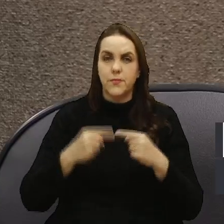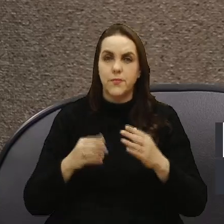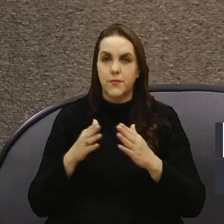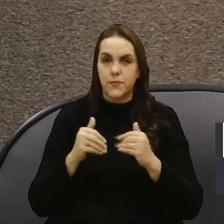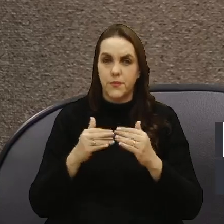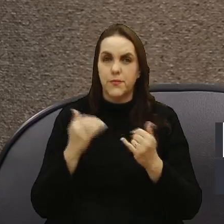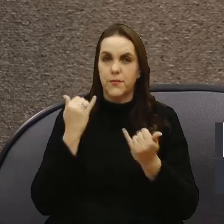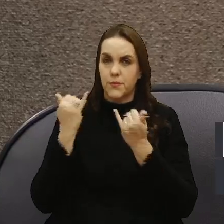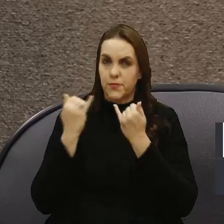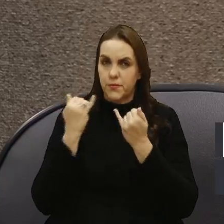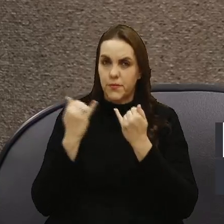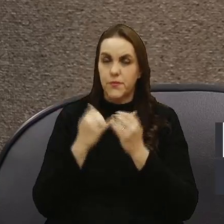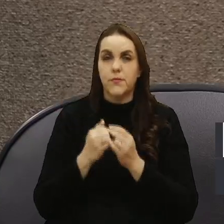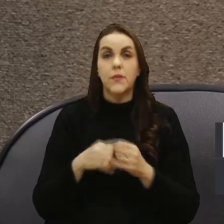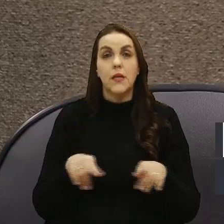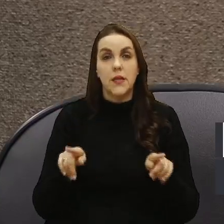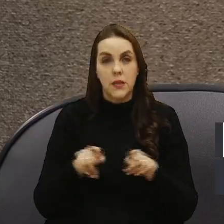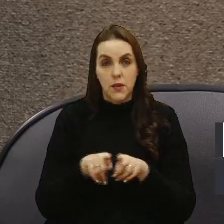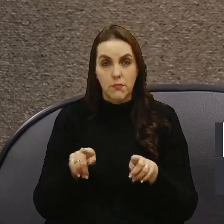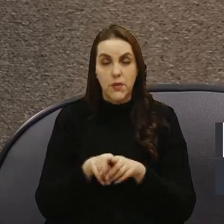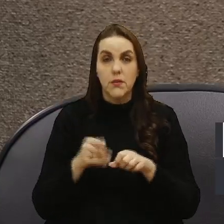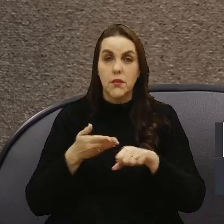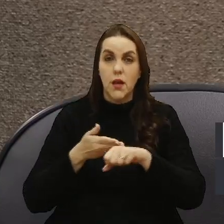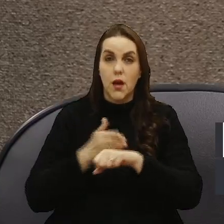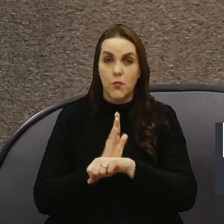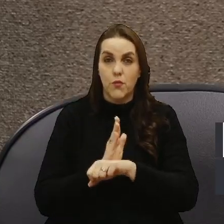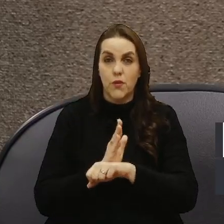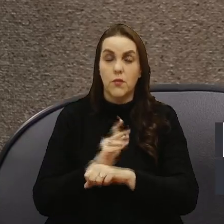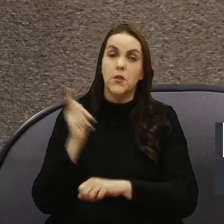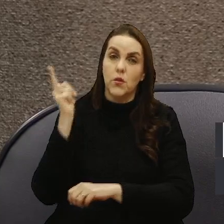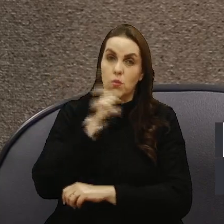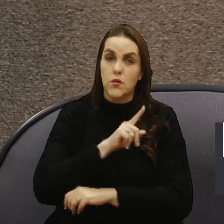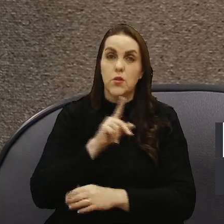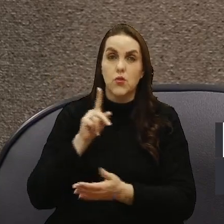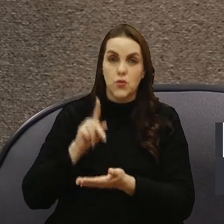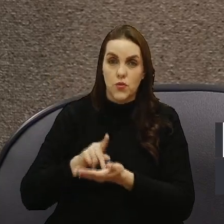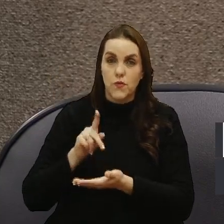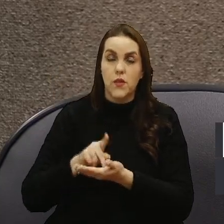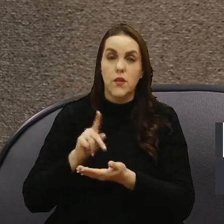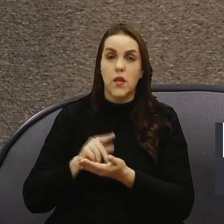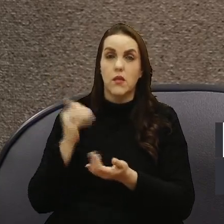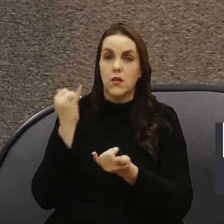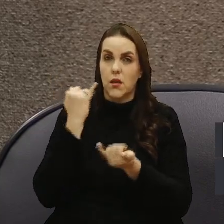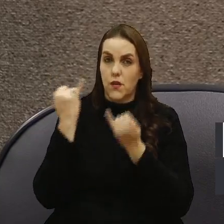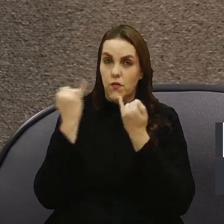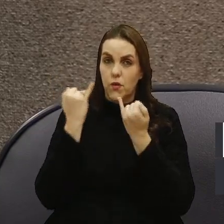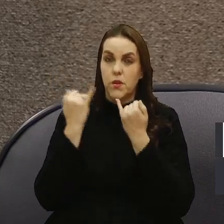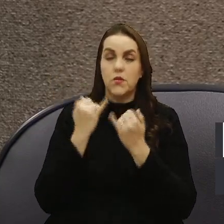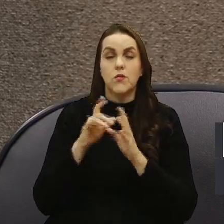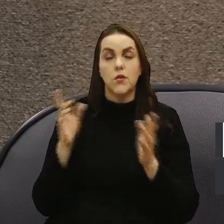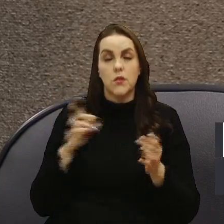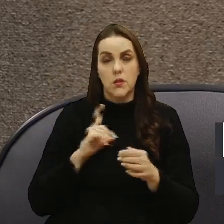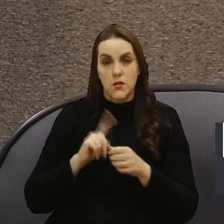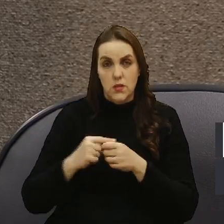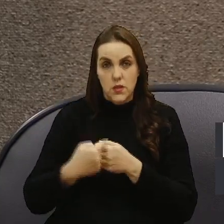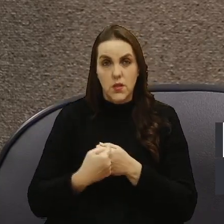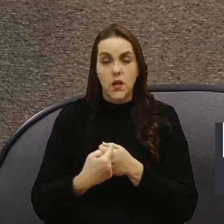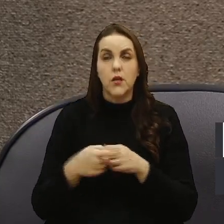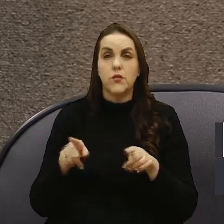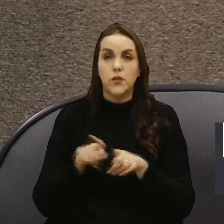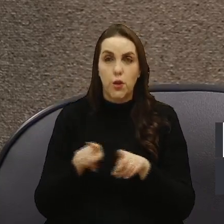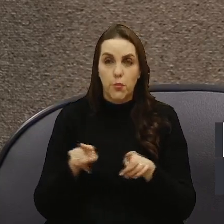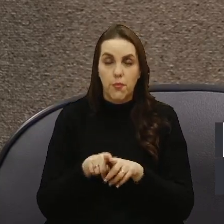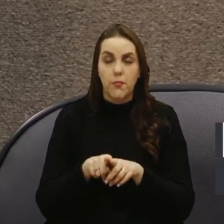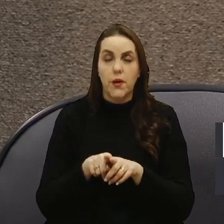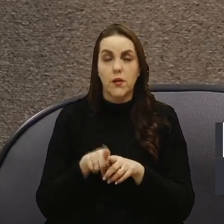de informação e que ele seja aprovado, para que a gente tenha real as informações, né, do nosso município, inclusive as notificações